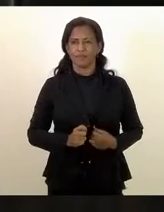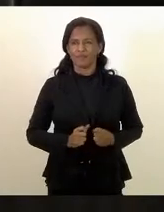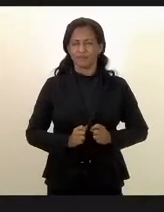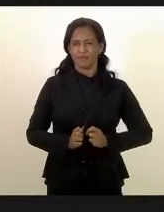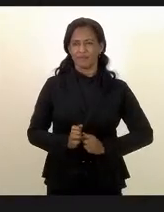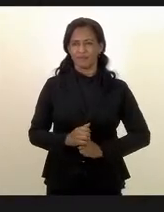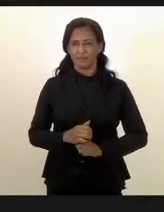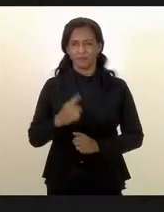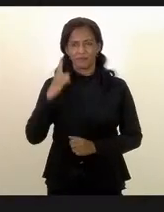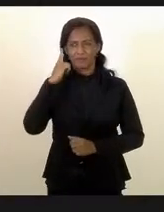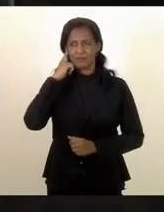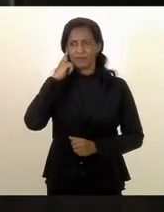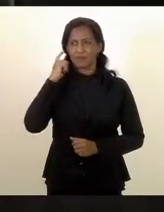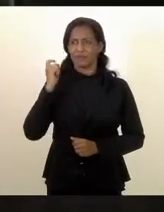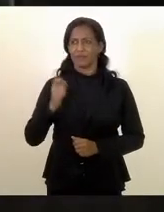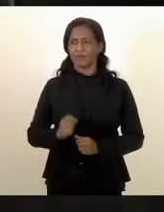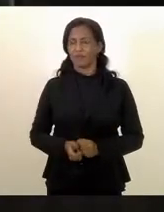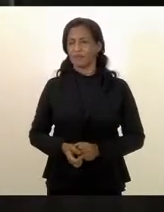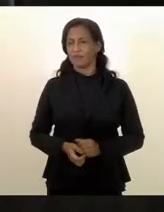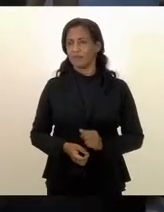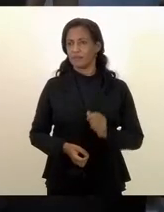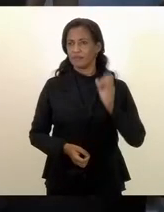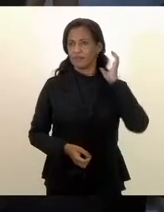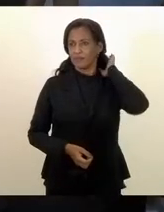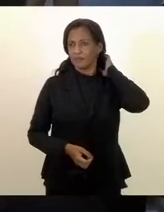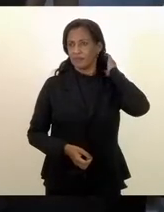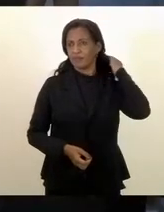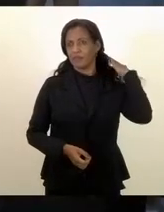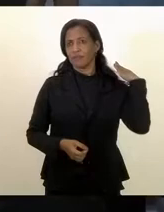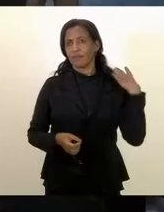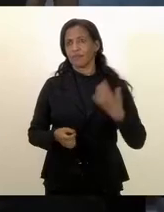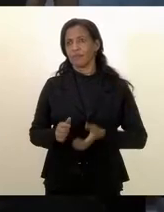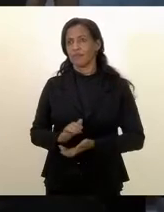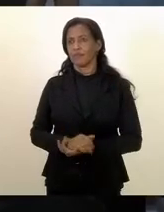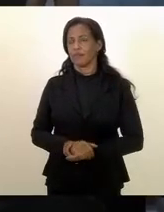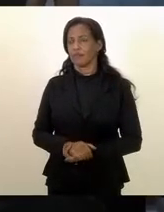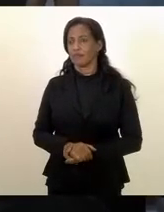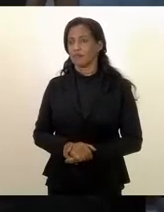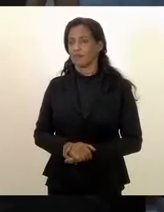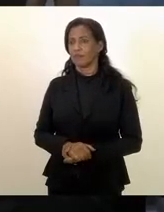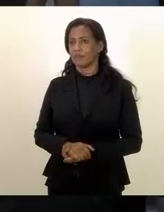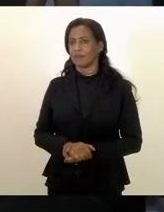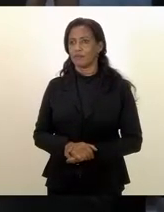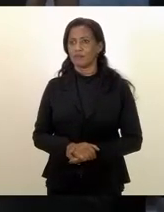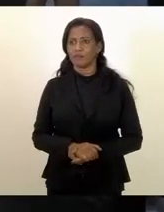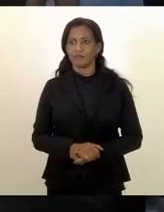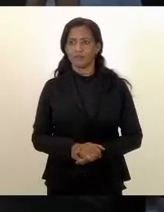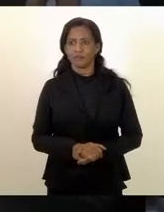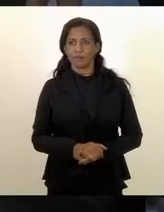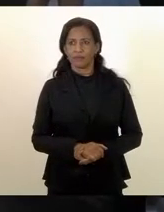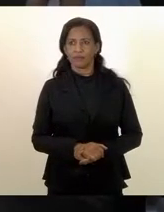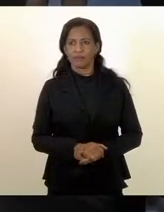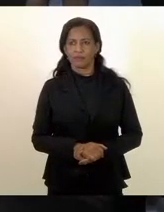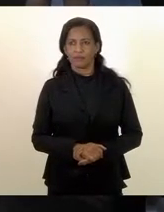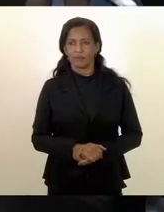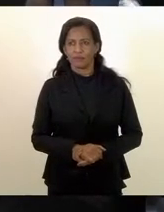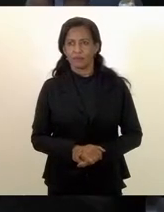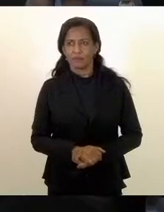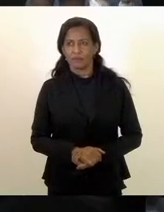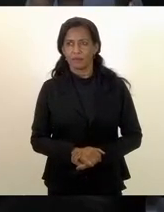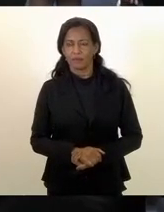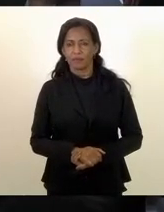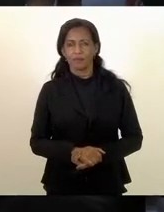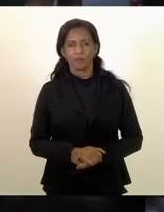de ordem questão de ordem sou eu exatamente então